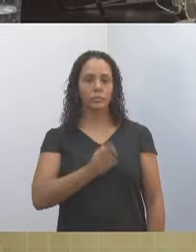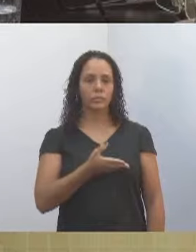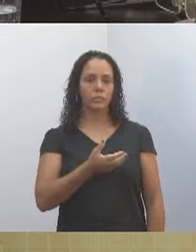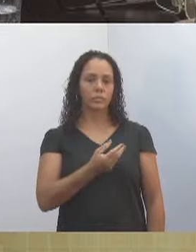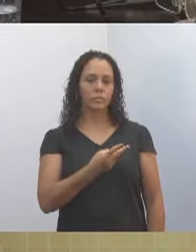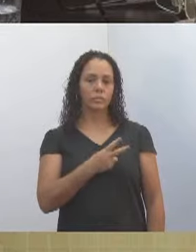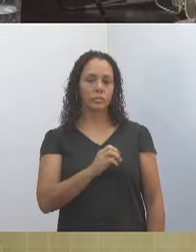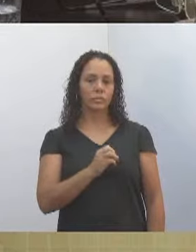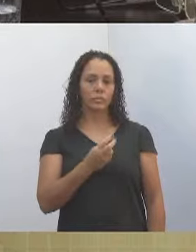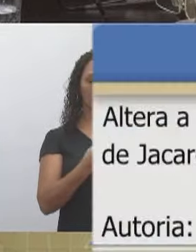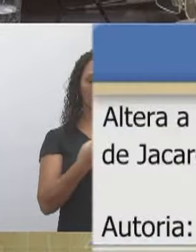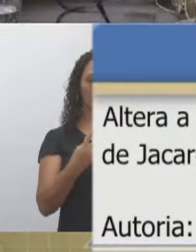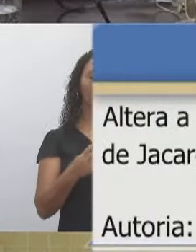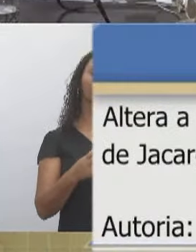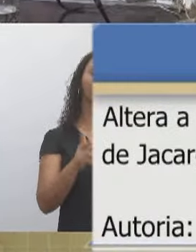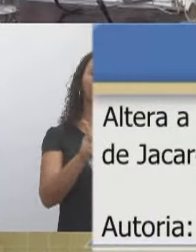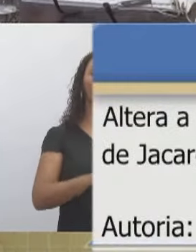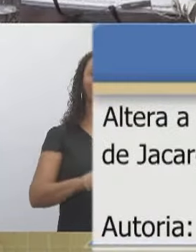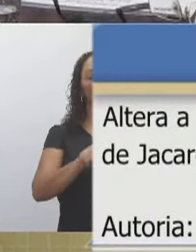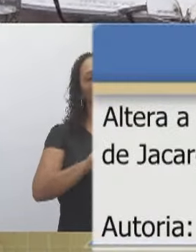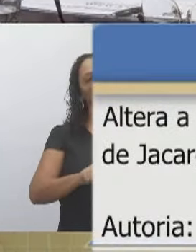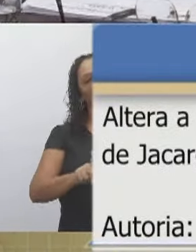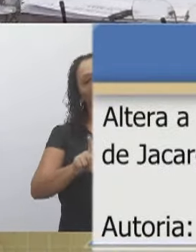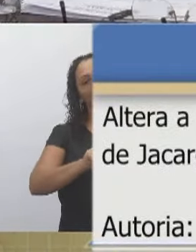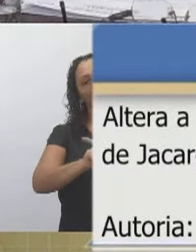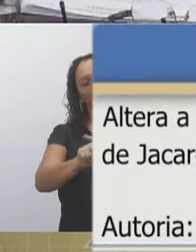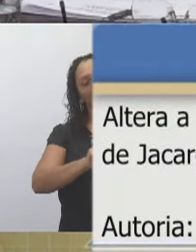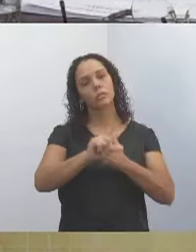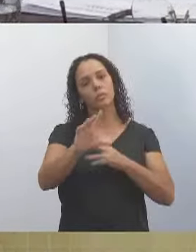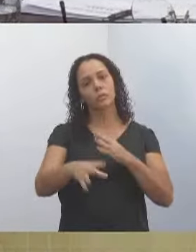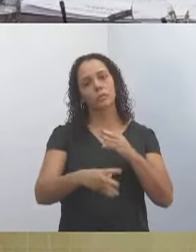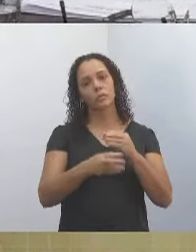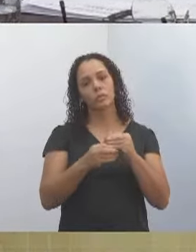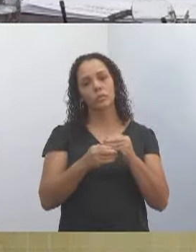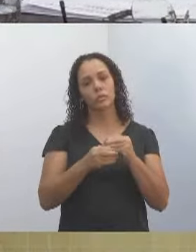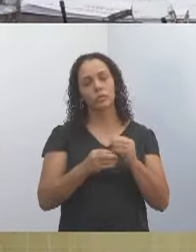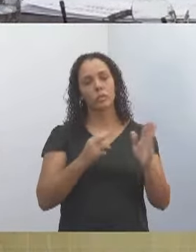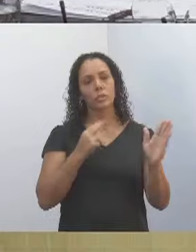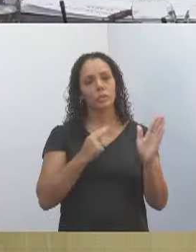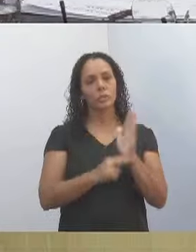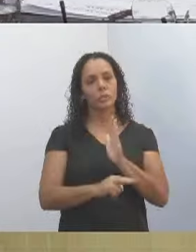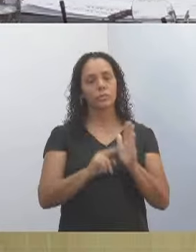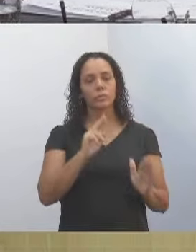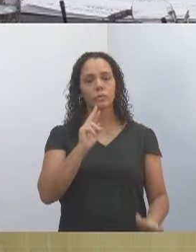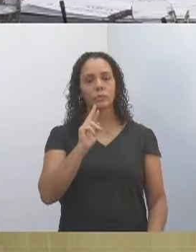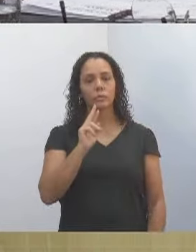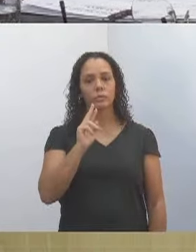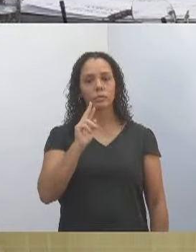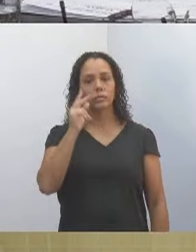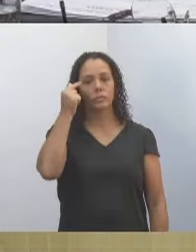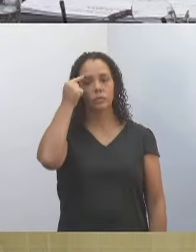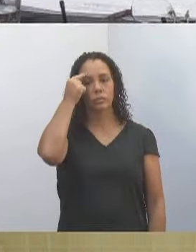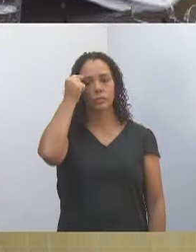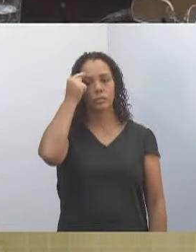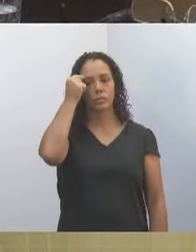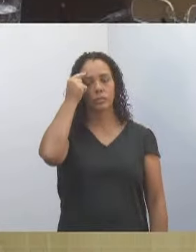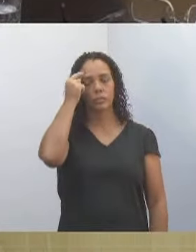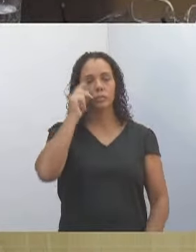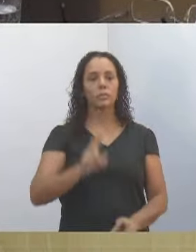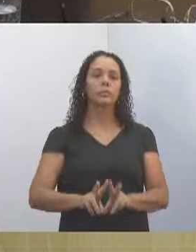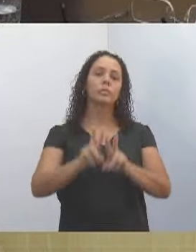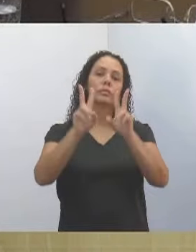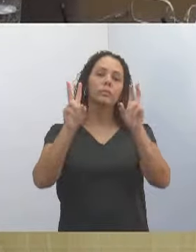26/24, projeto de lei do Legislativo, com emendas. Autoria, vereador Edgar Sasaki.